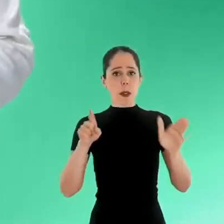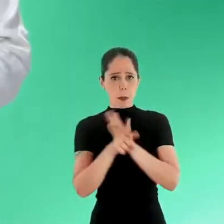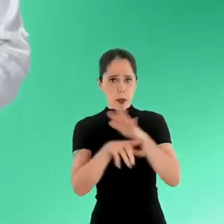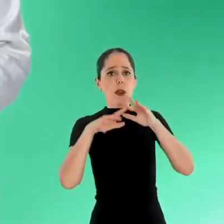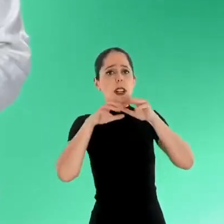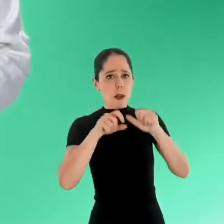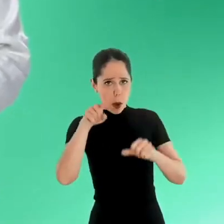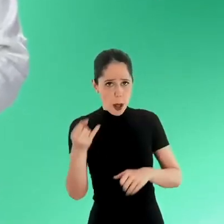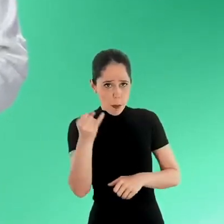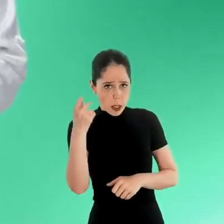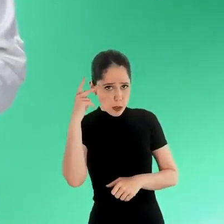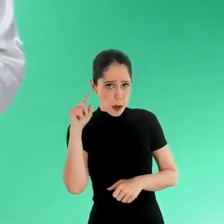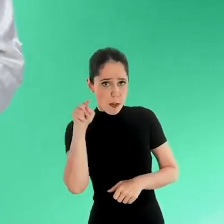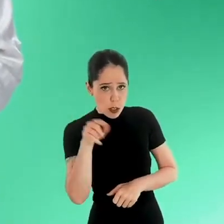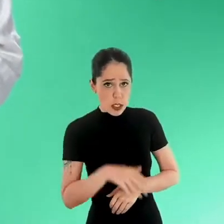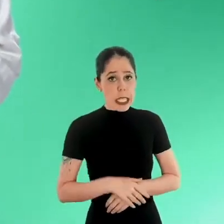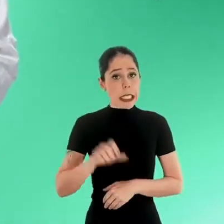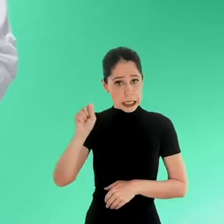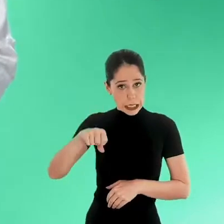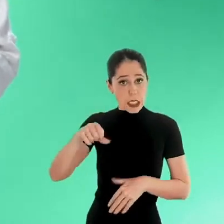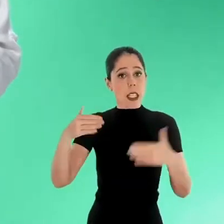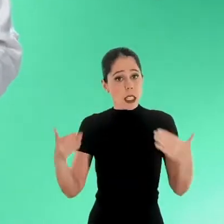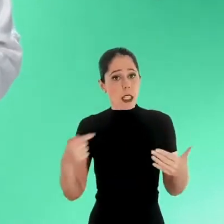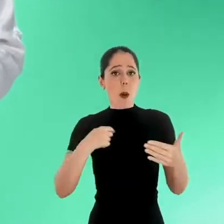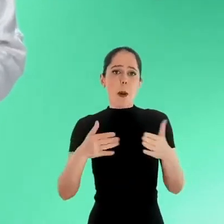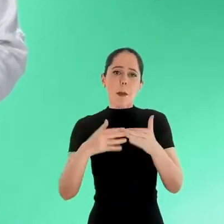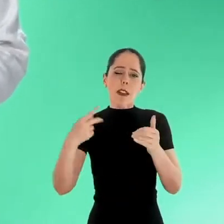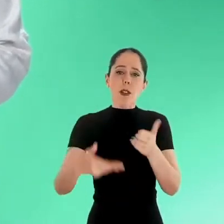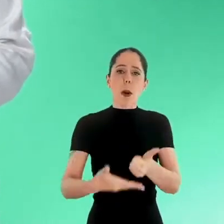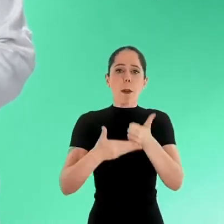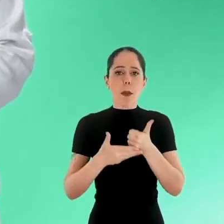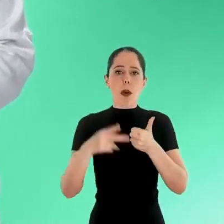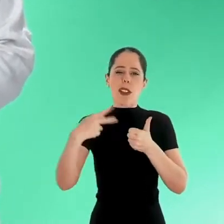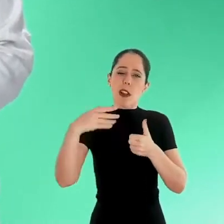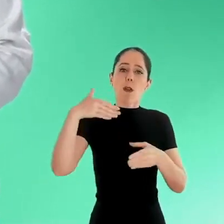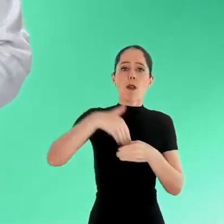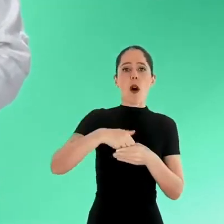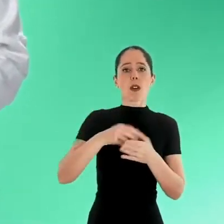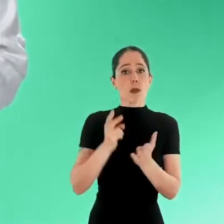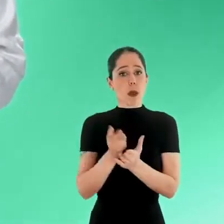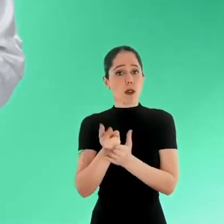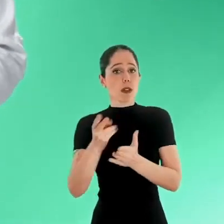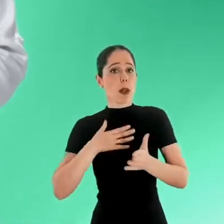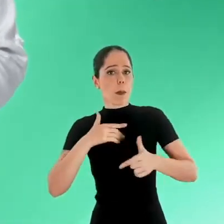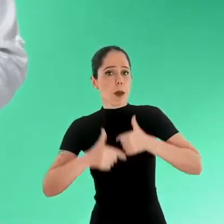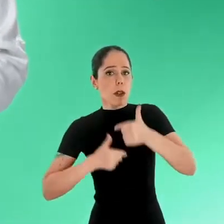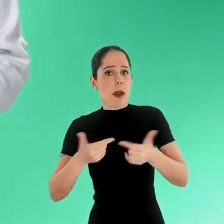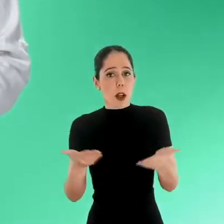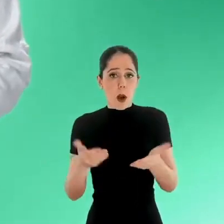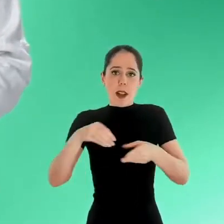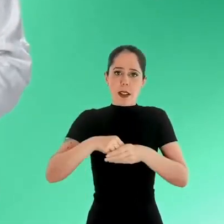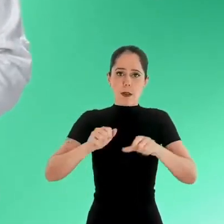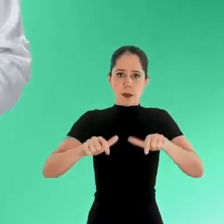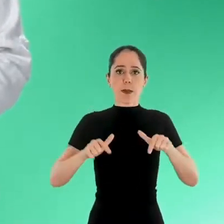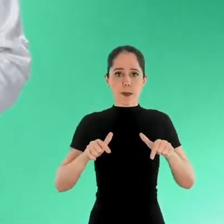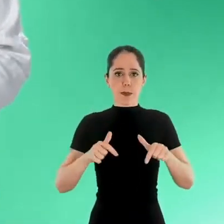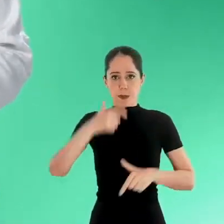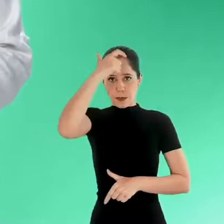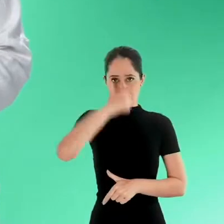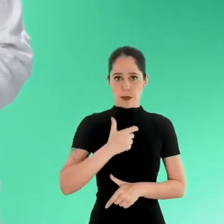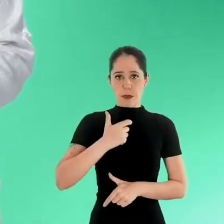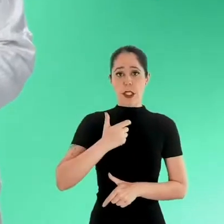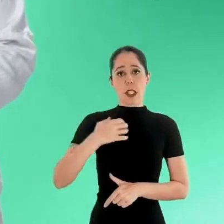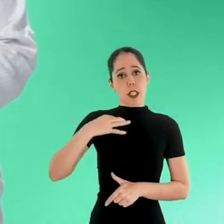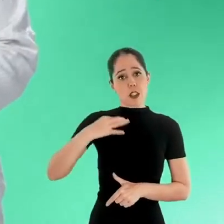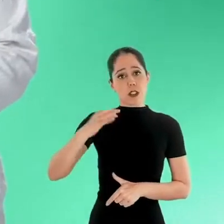15444. Os animais são importantes para você? Sim. Então eu peço seu apoio e seu voto para continuar meu trabalho agora na Assembleia Legislativa.